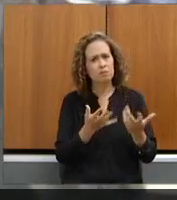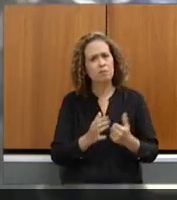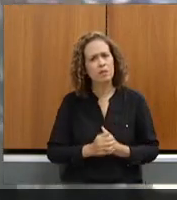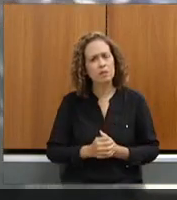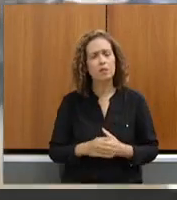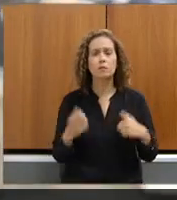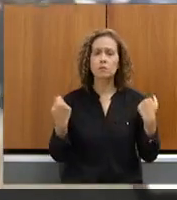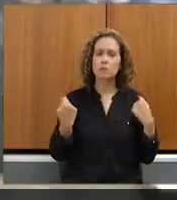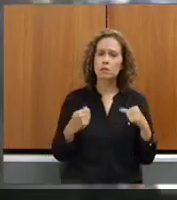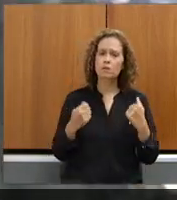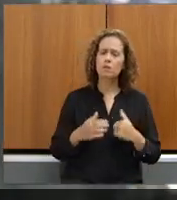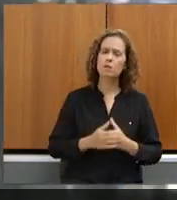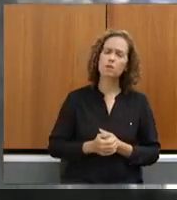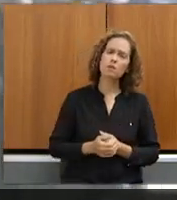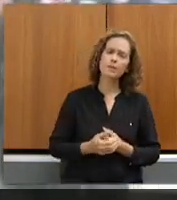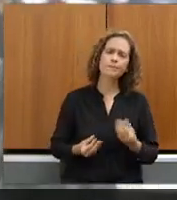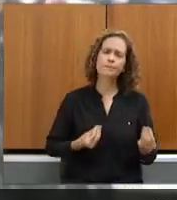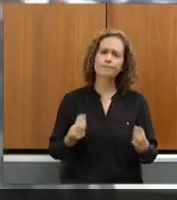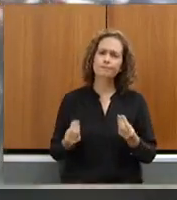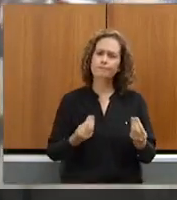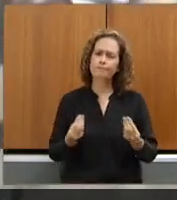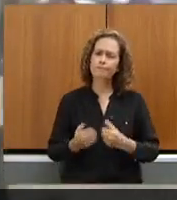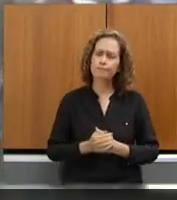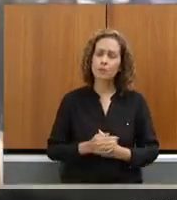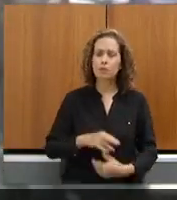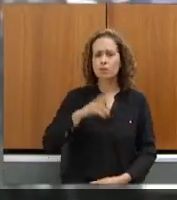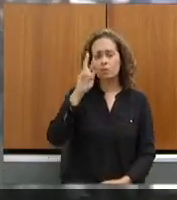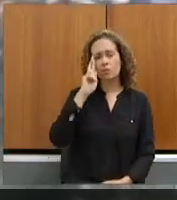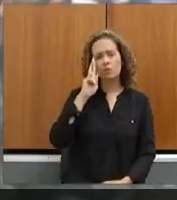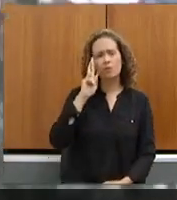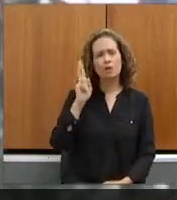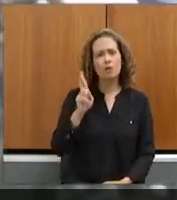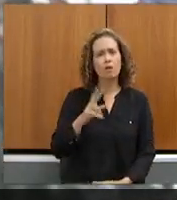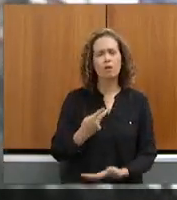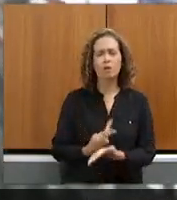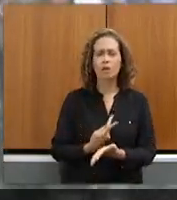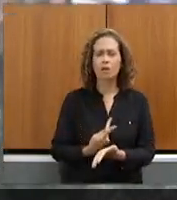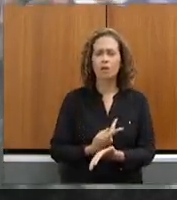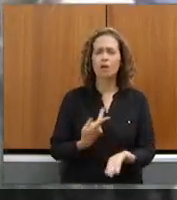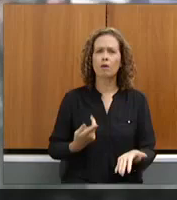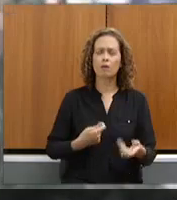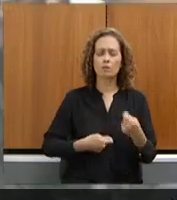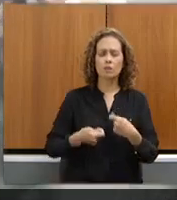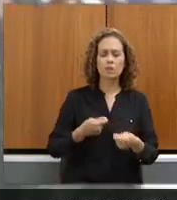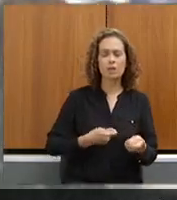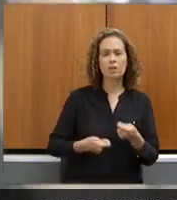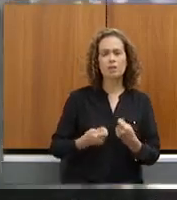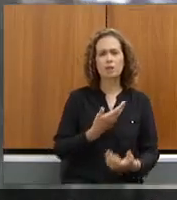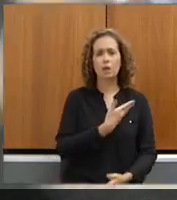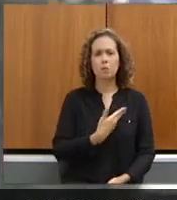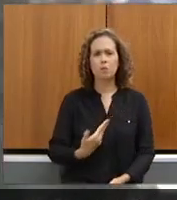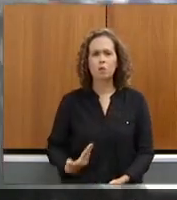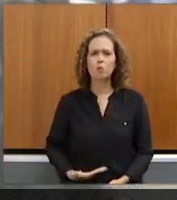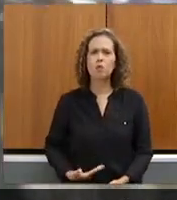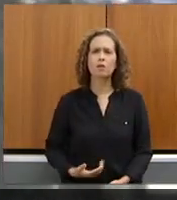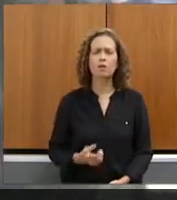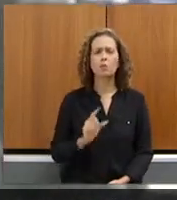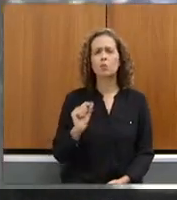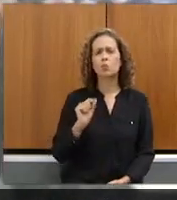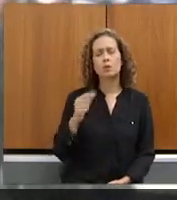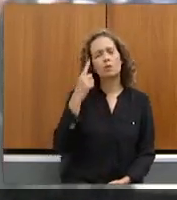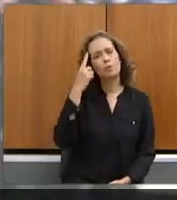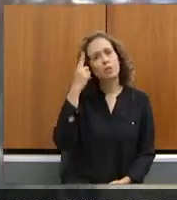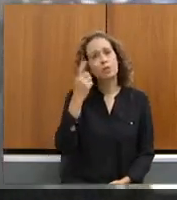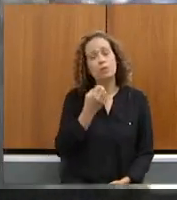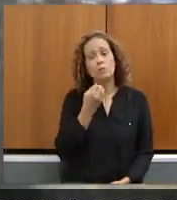sofreu princípio da impessoalidade o seu ofendeu o princípio da administração pública pensar no bem comum coletivo